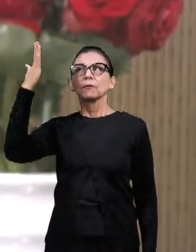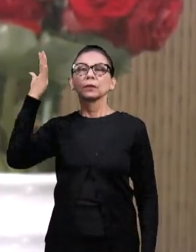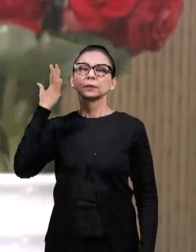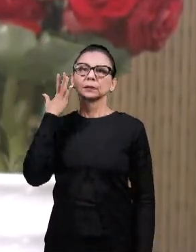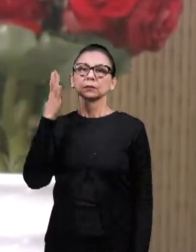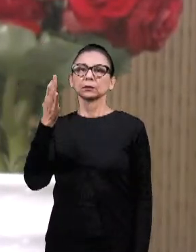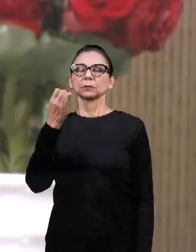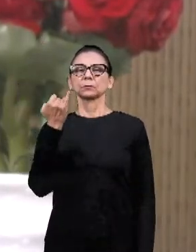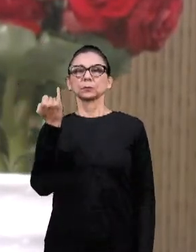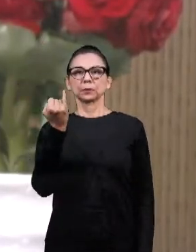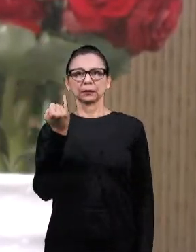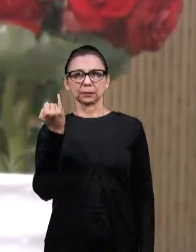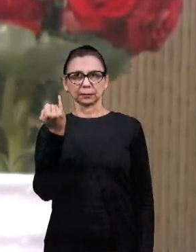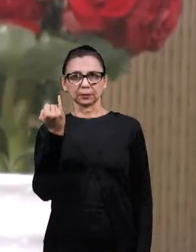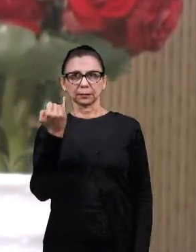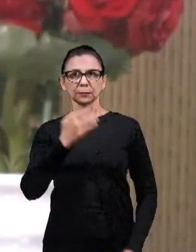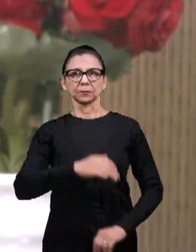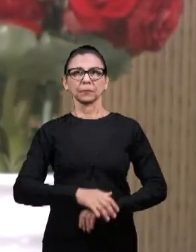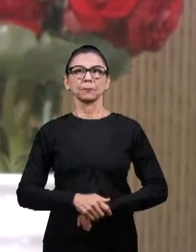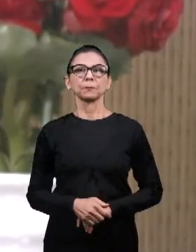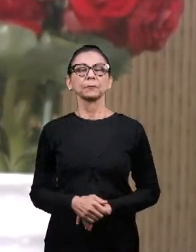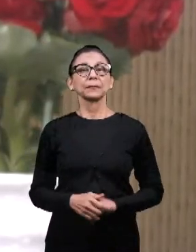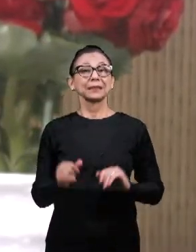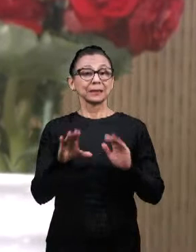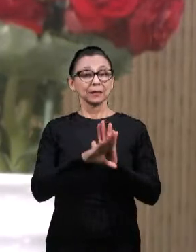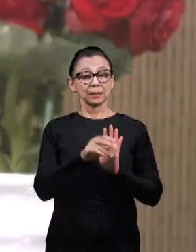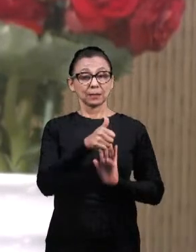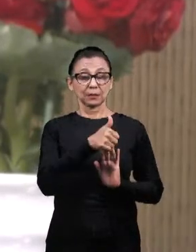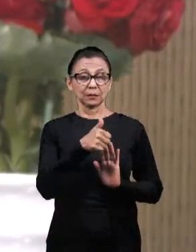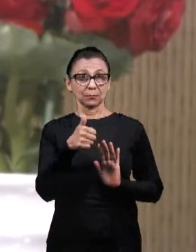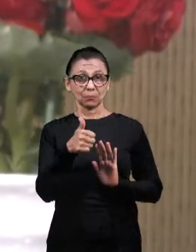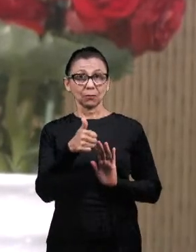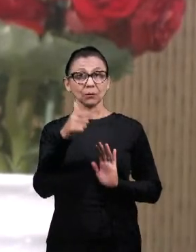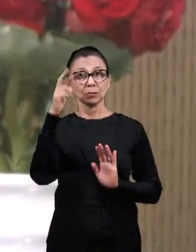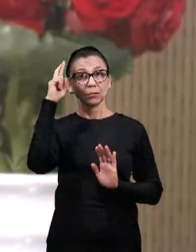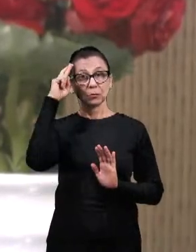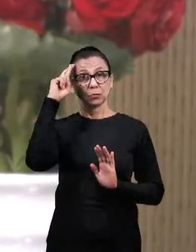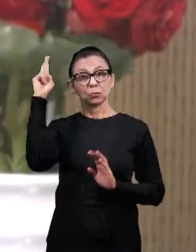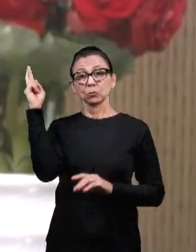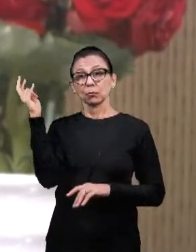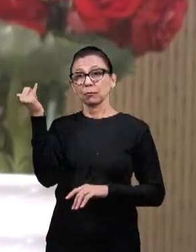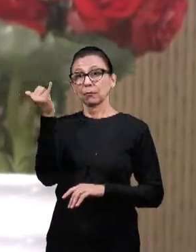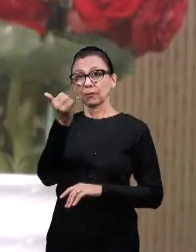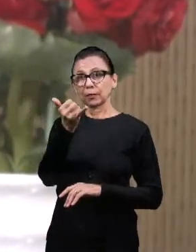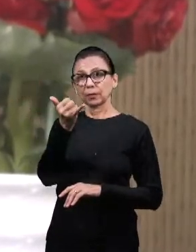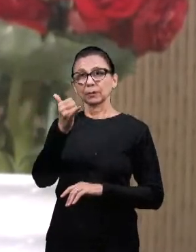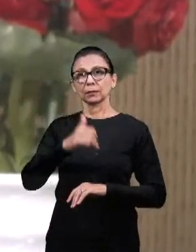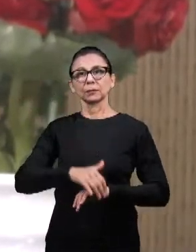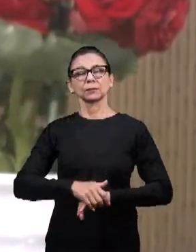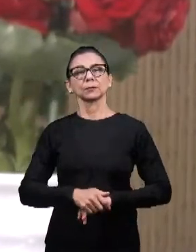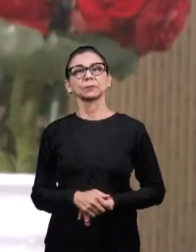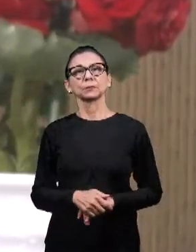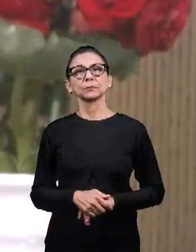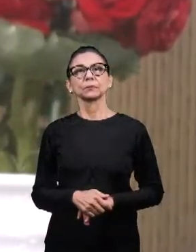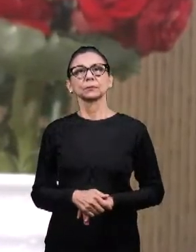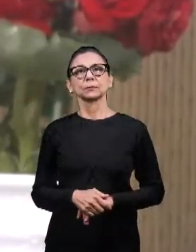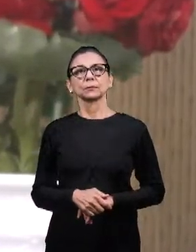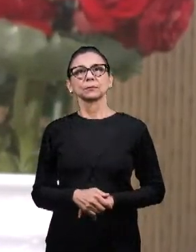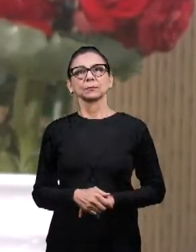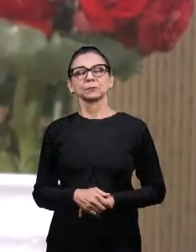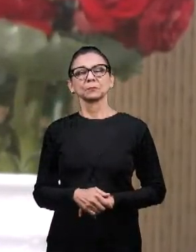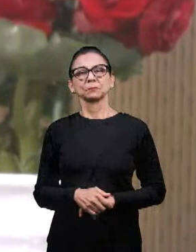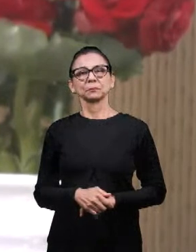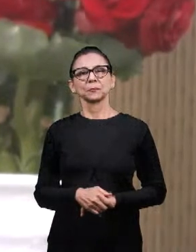da revelação. E nesse capítulo 11, o Senhor fala que incluiu todos